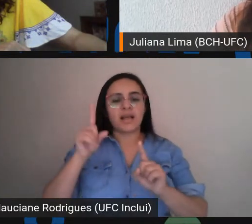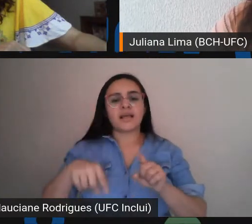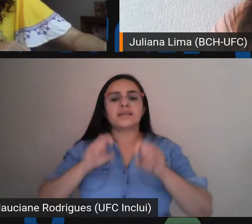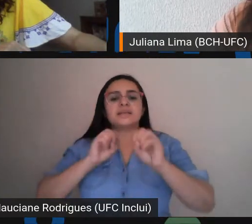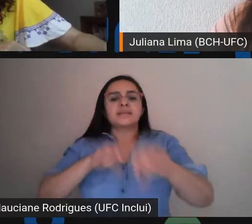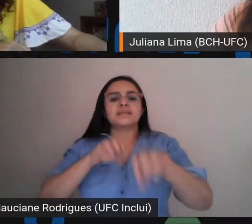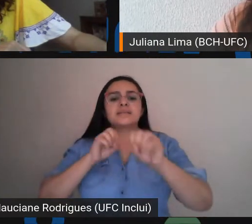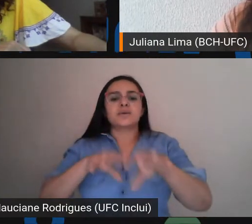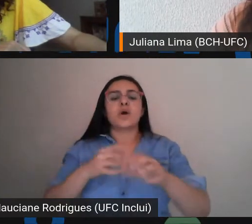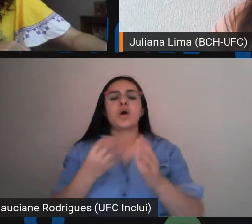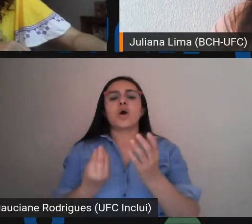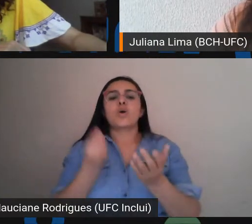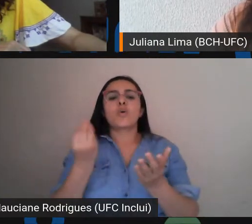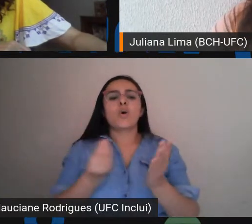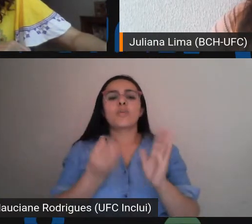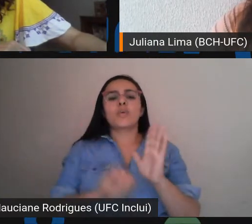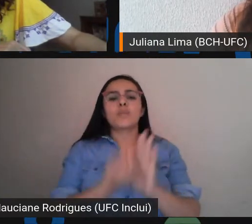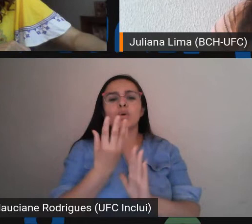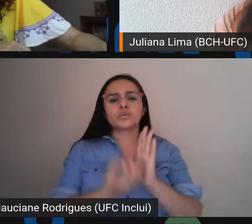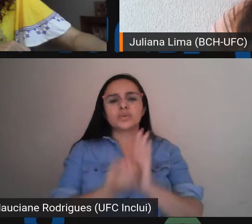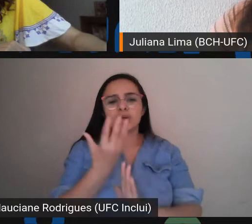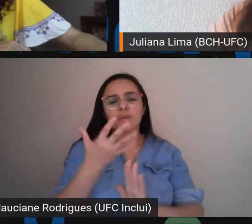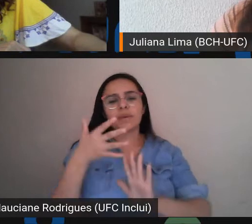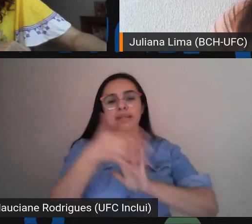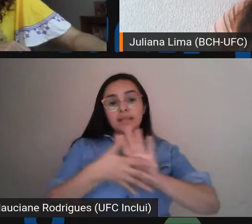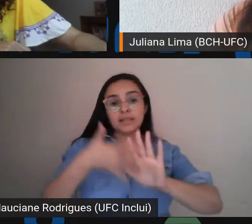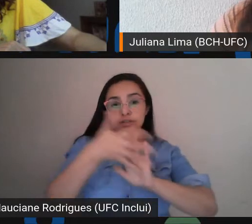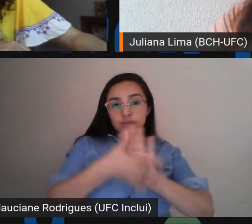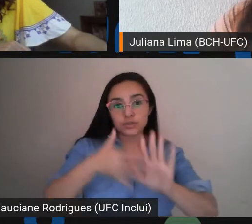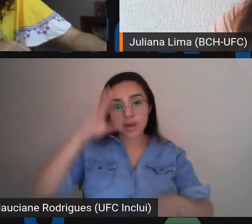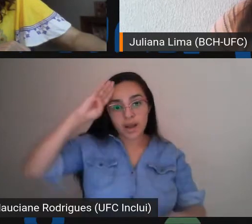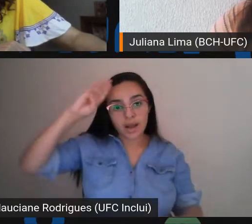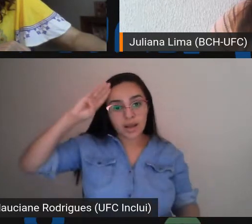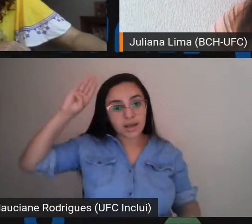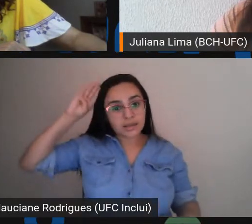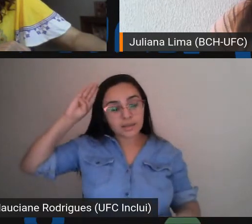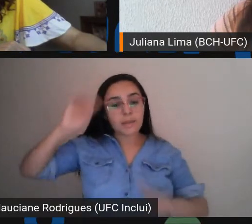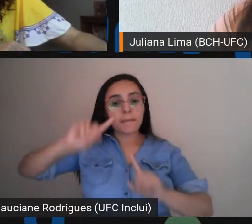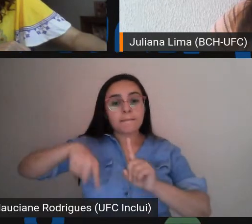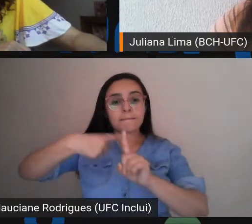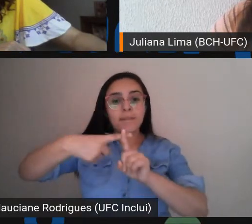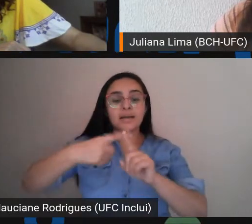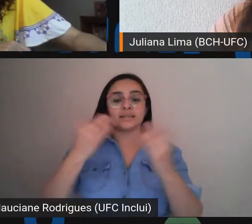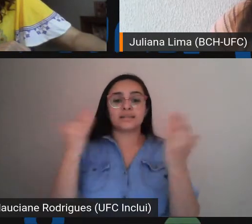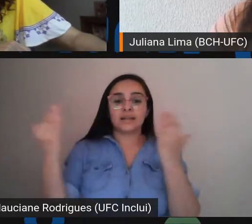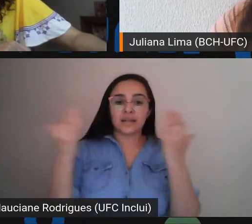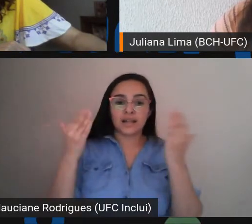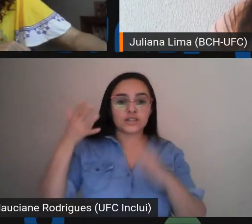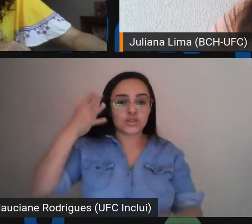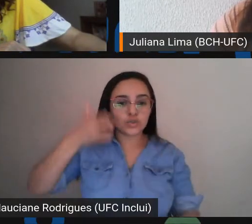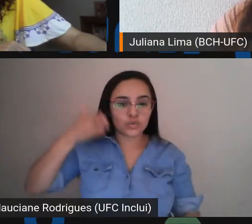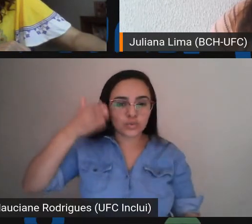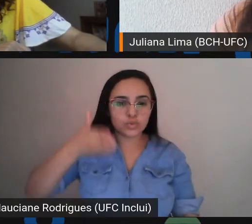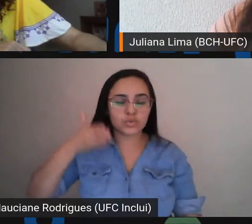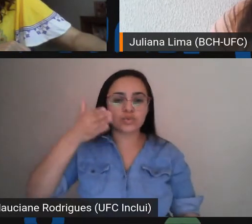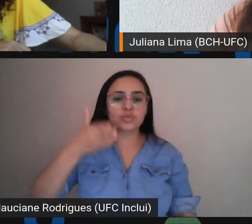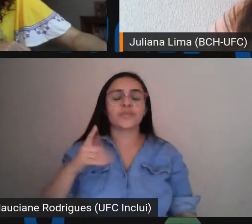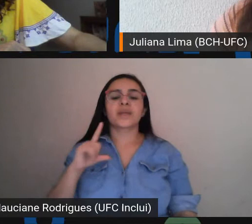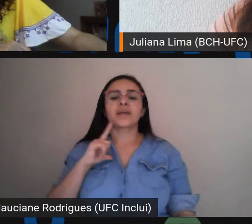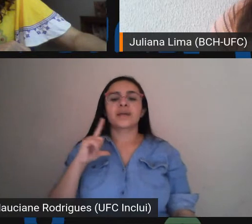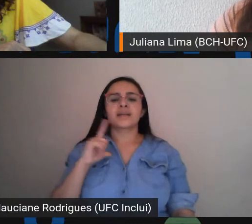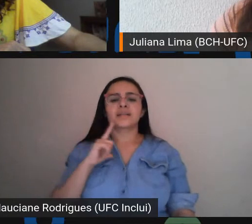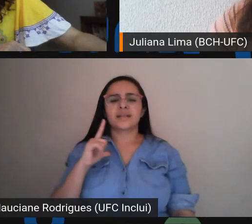acadêmicos à luz da análise do discurso. E não esqueçam de conferir a programação de sexta e de